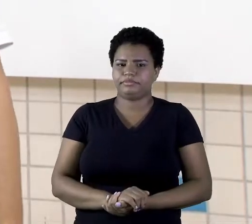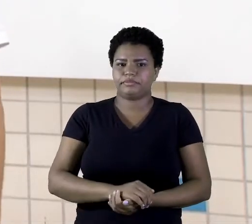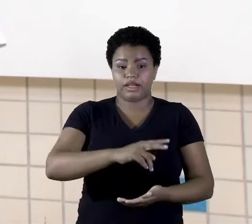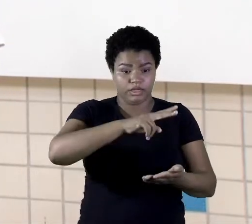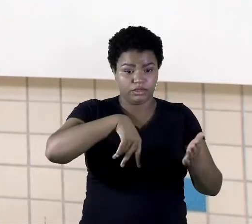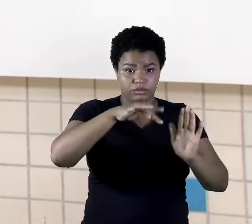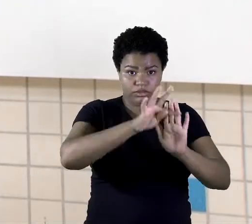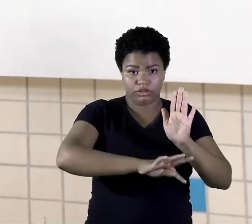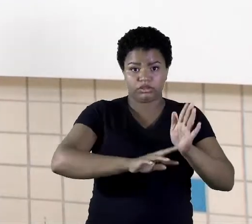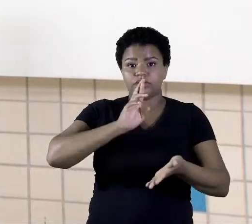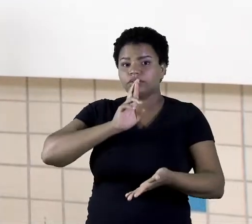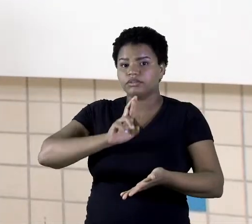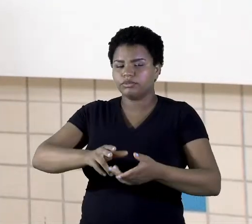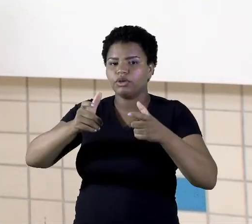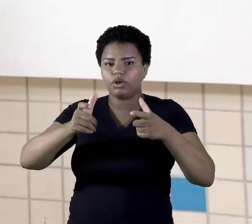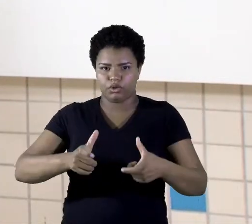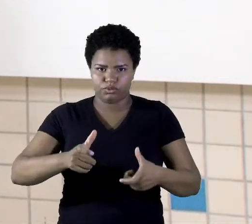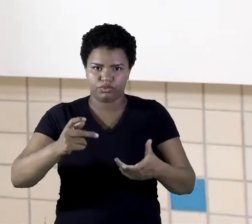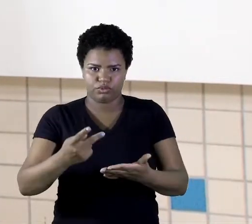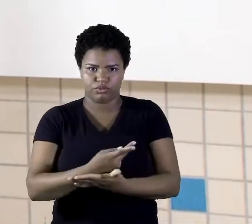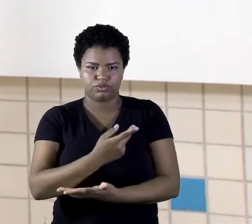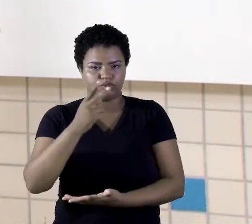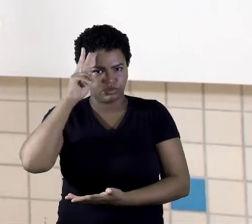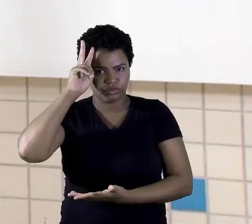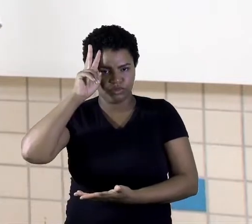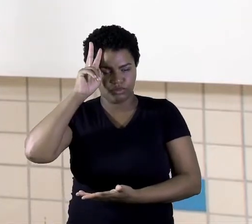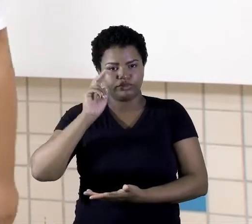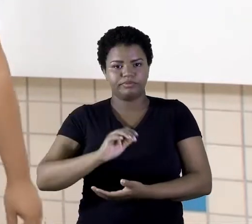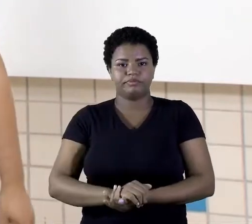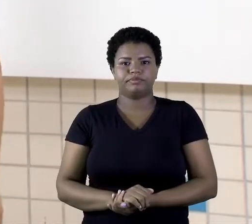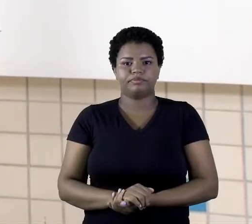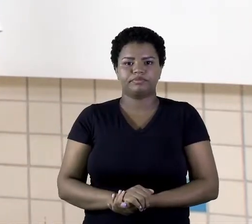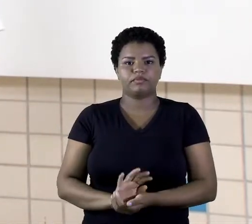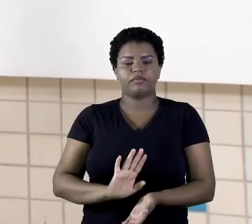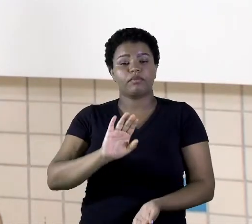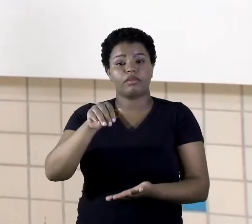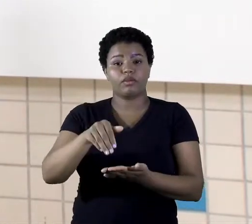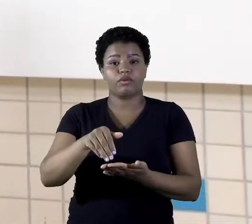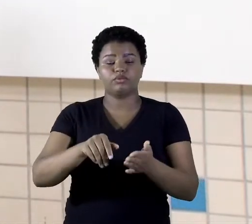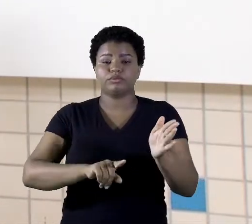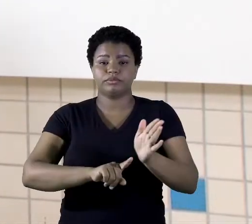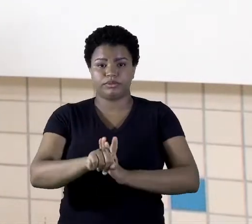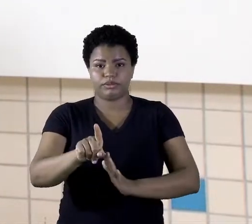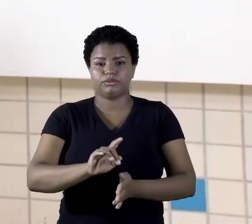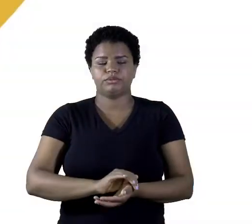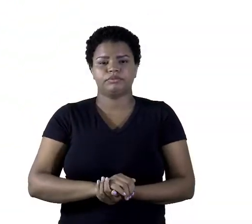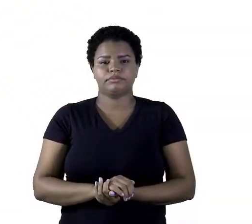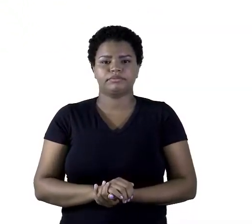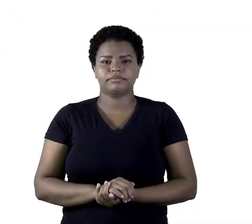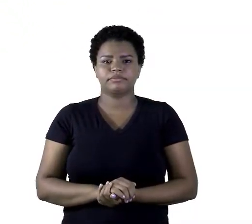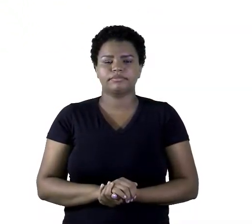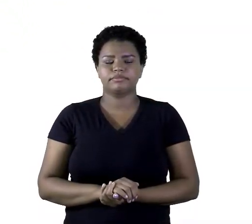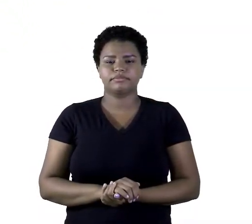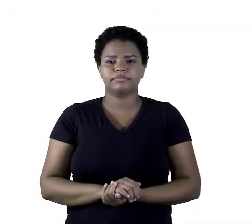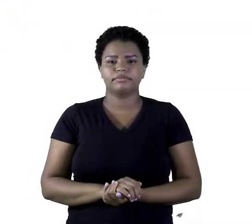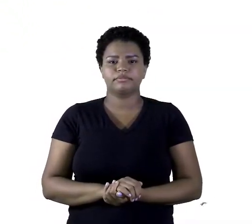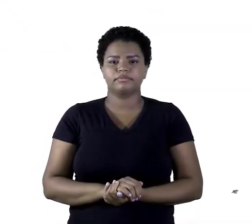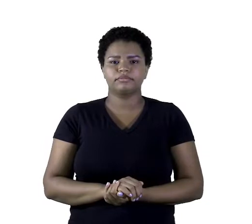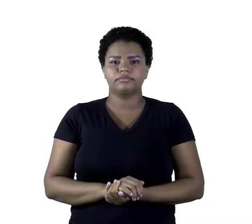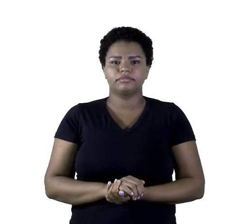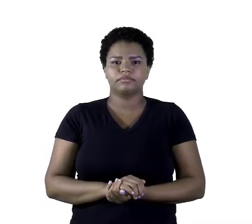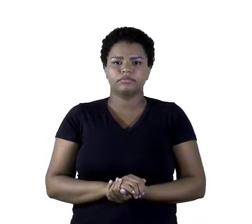toda essa história se passa. E você vai escrever. Então, número 11 aí no caderno, escreva a pergunta: